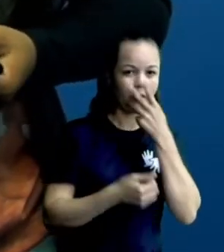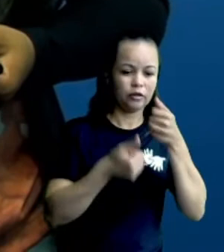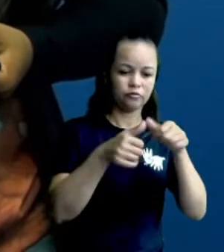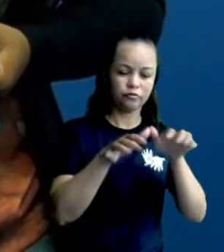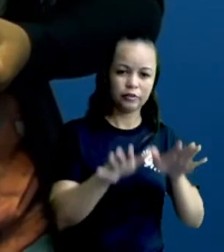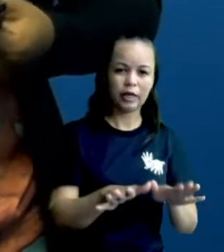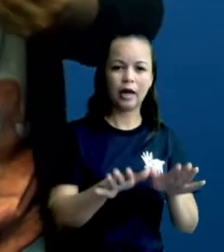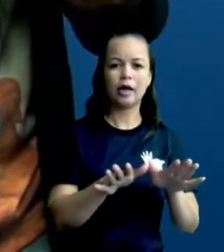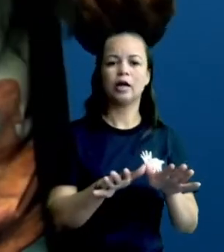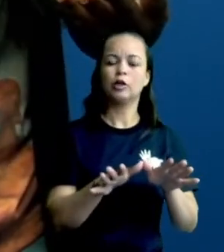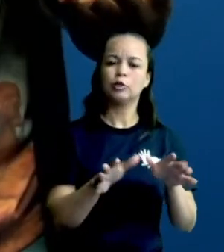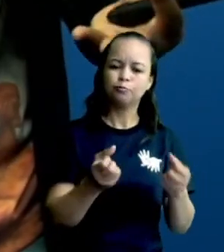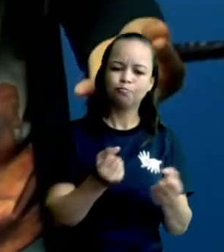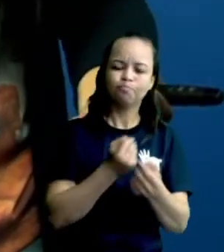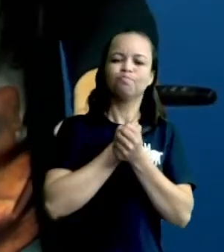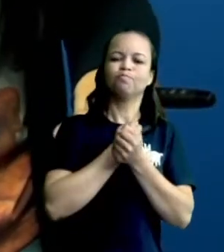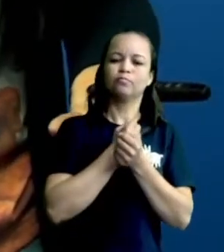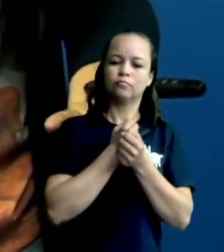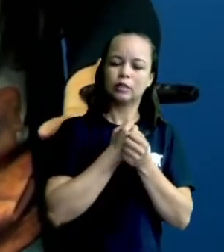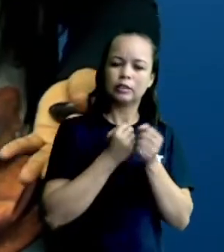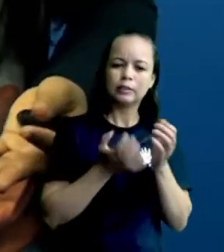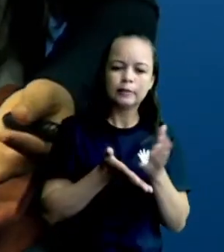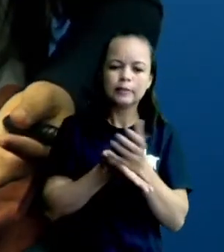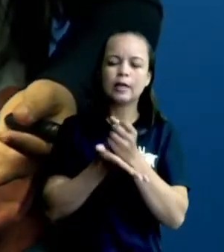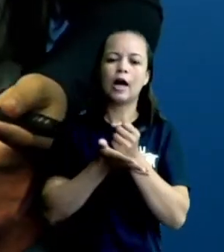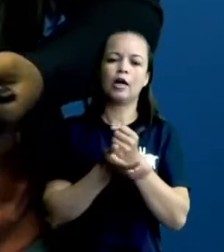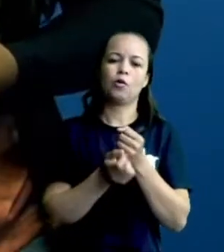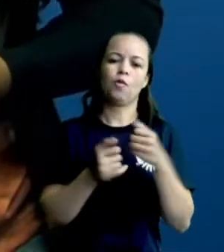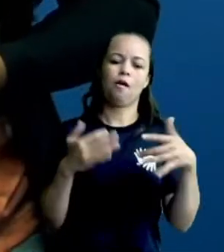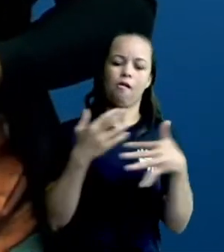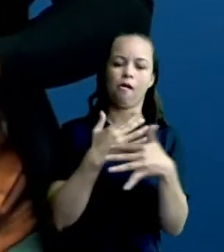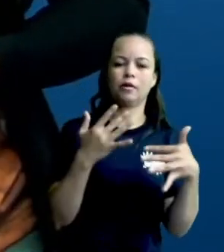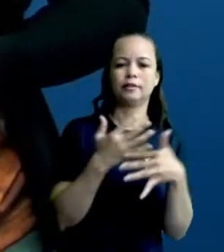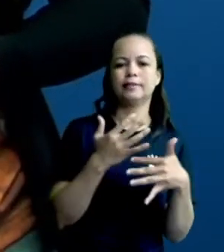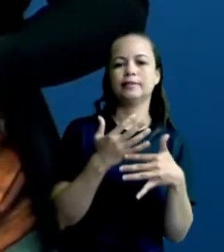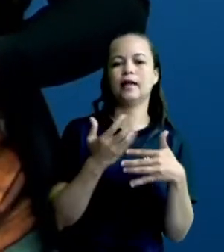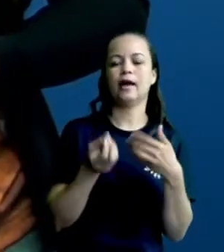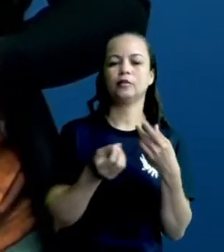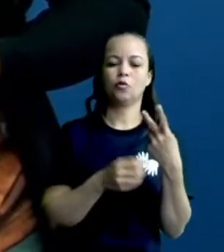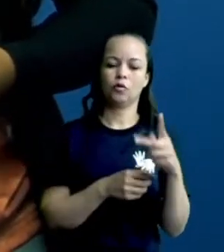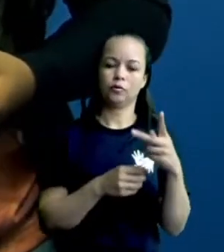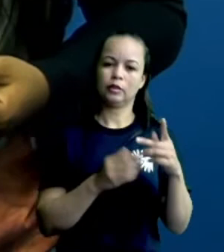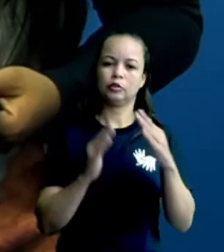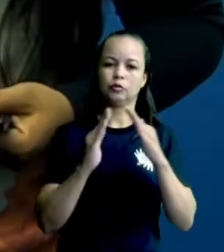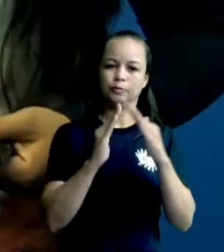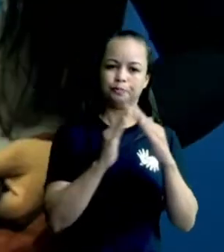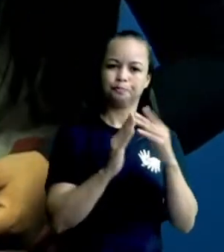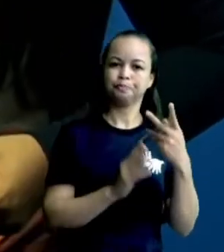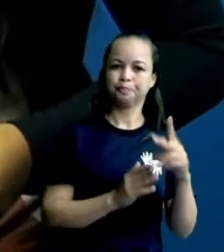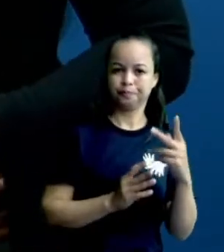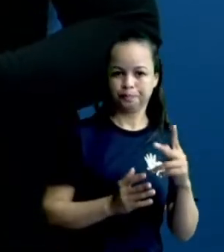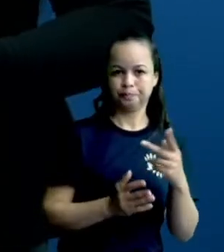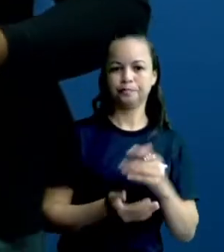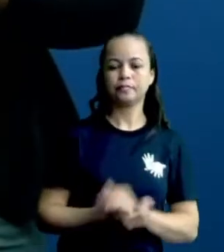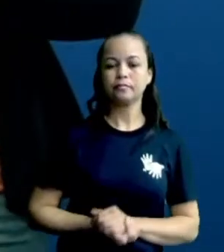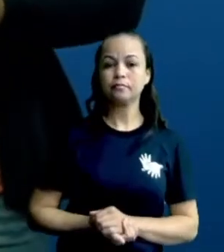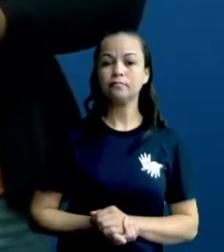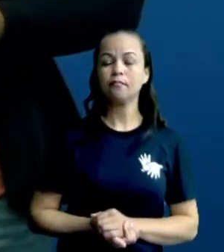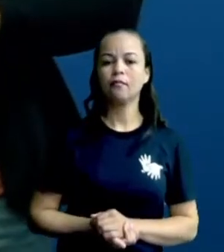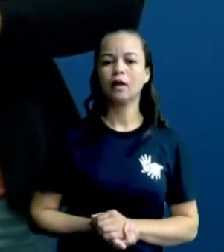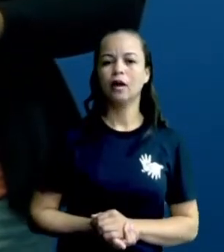e abraçaram a cidade como o seu lugar de morada, tá certo?